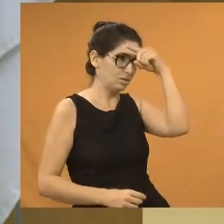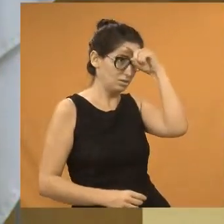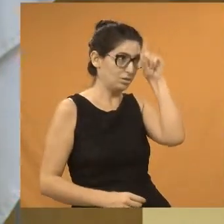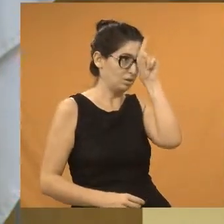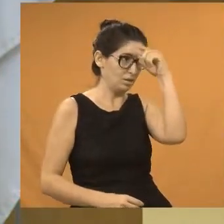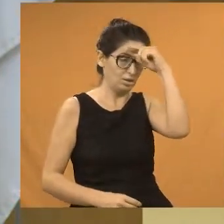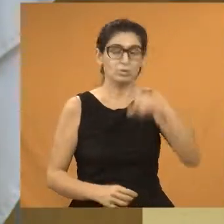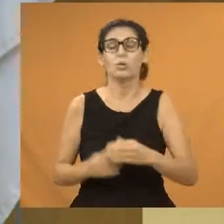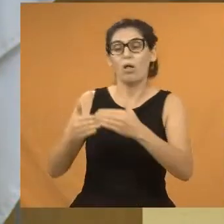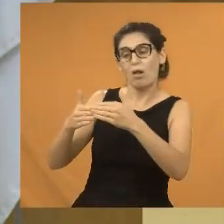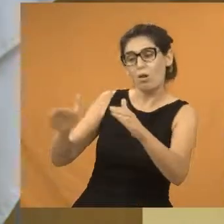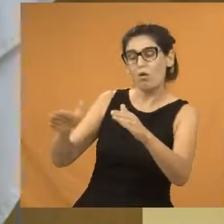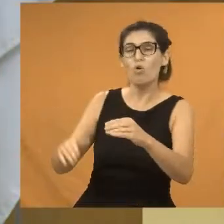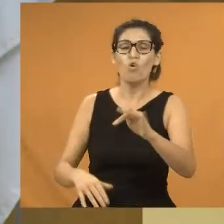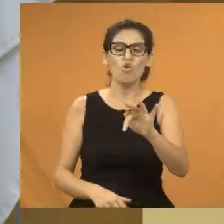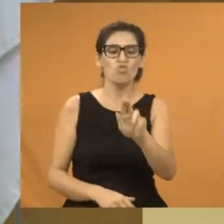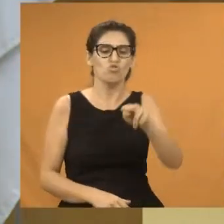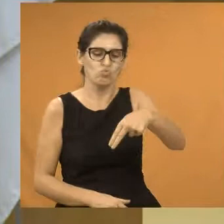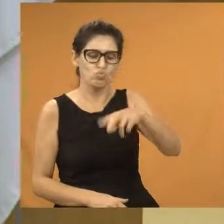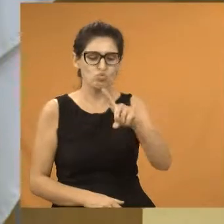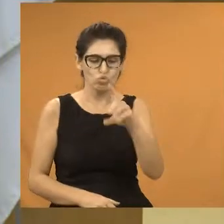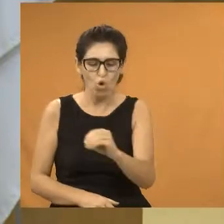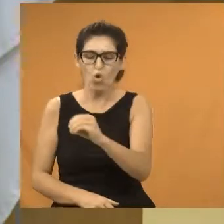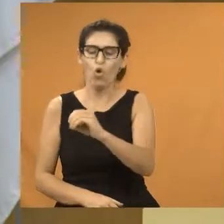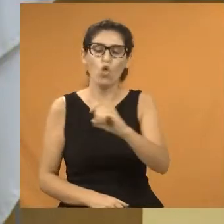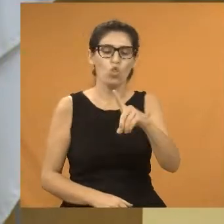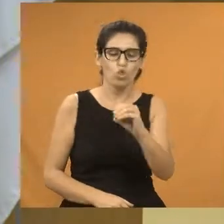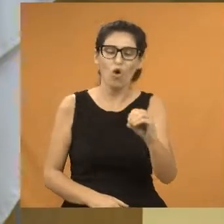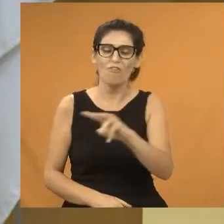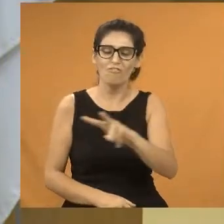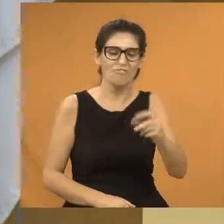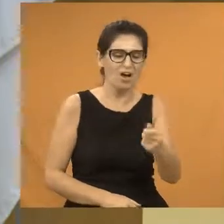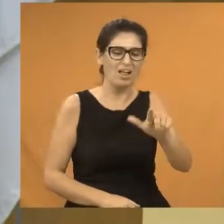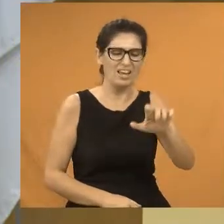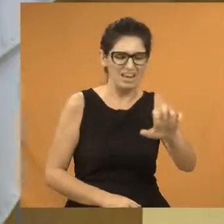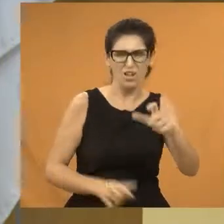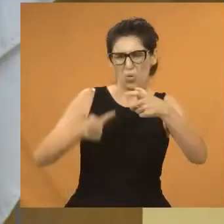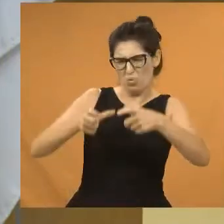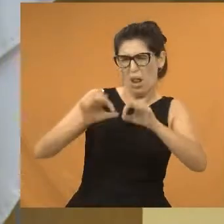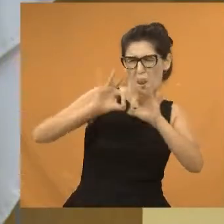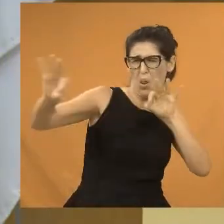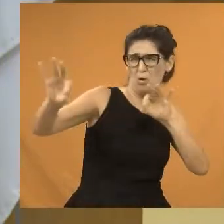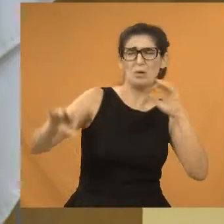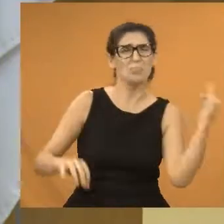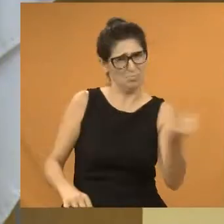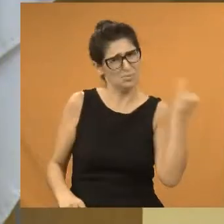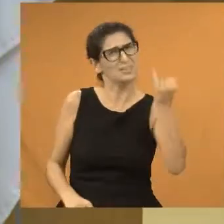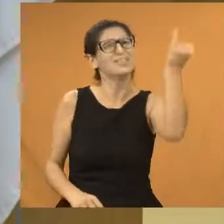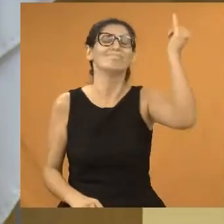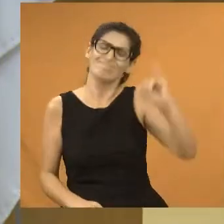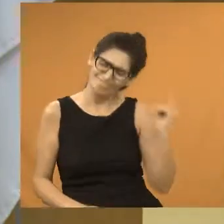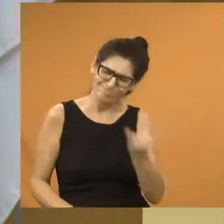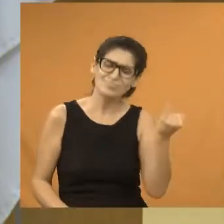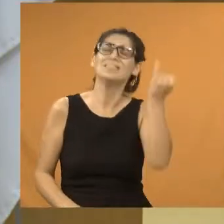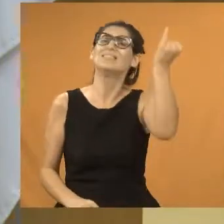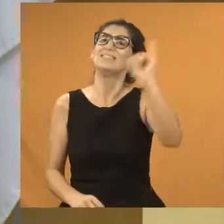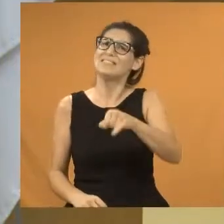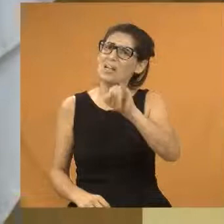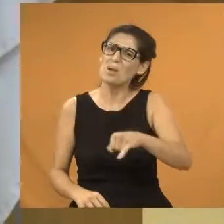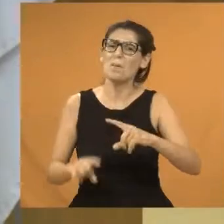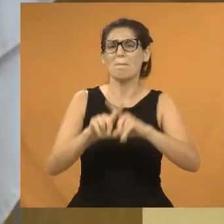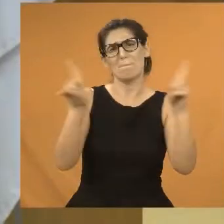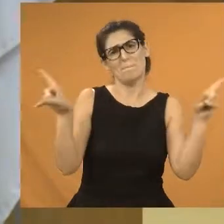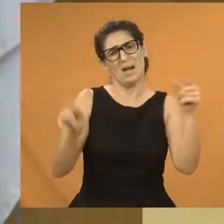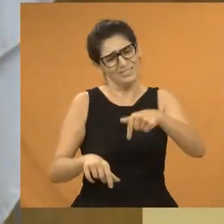do vale. Fundo do Vale é uma região importante? É sim. Mas não mais importante do que a nossa região